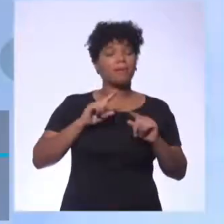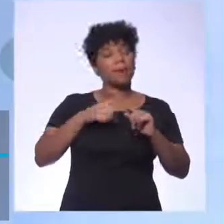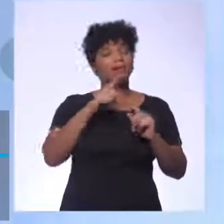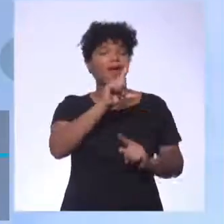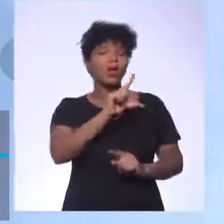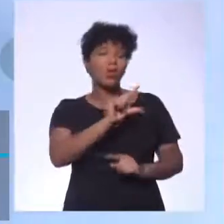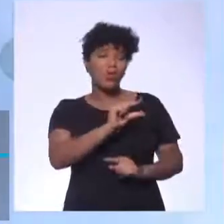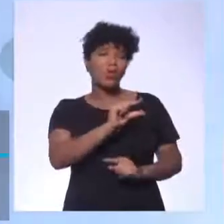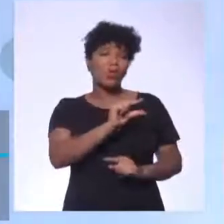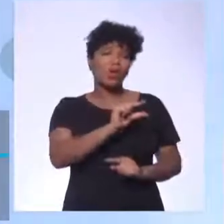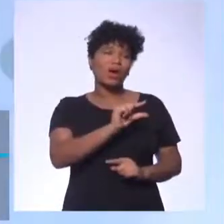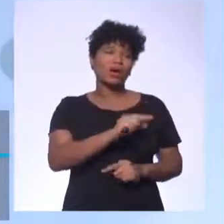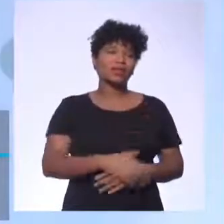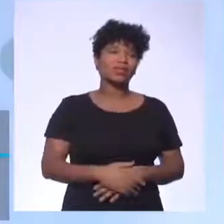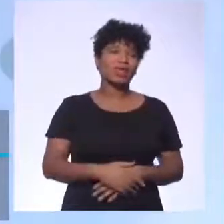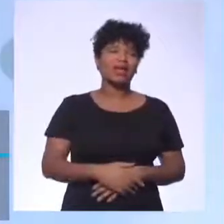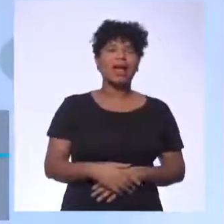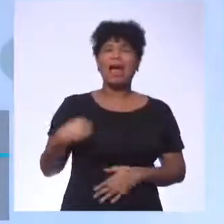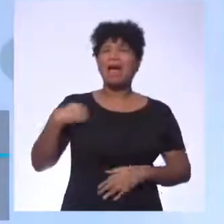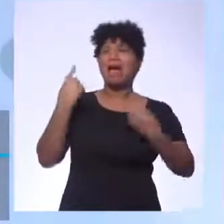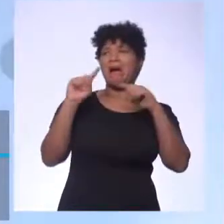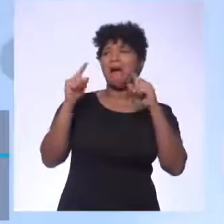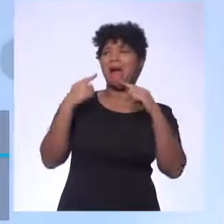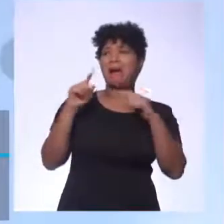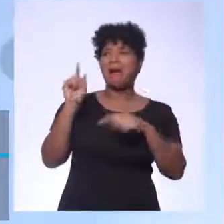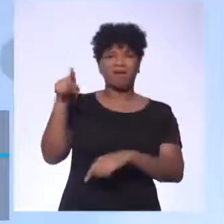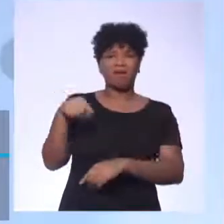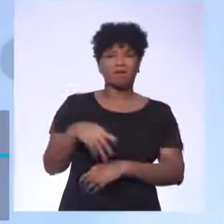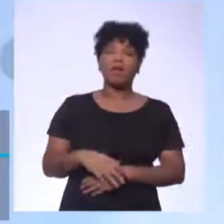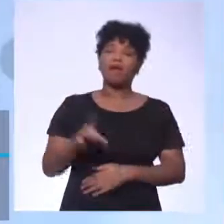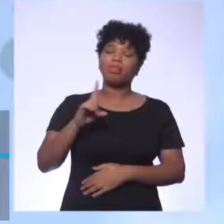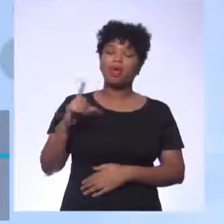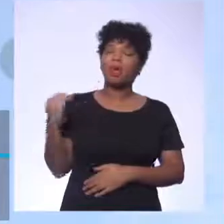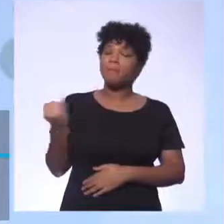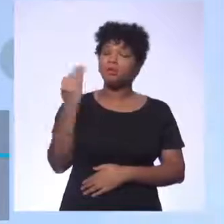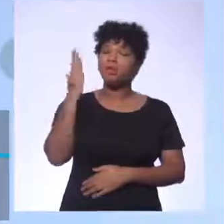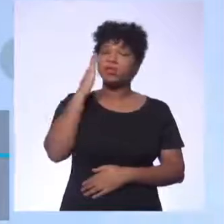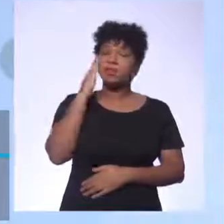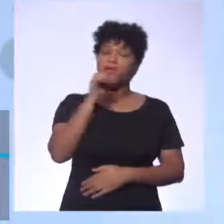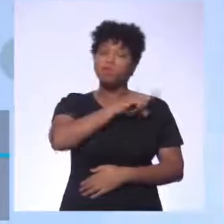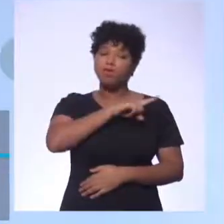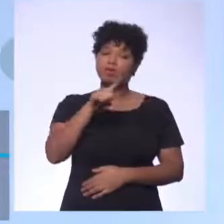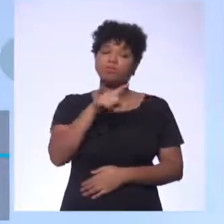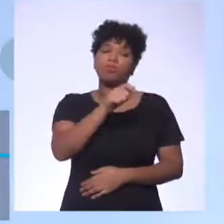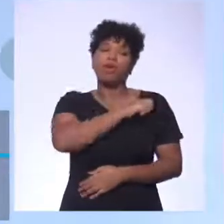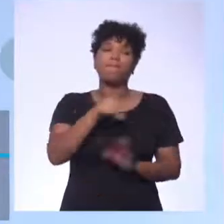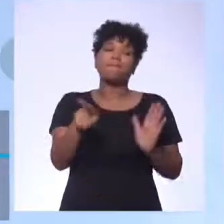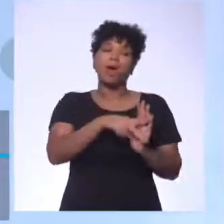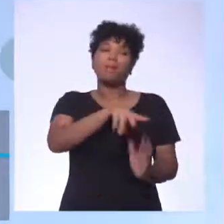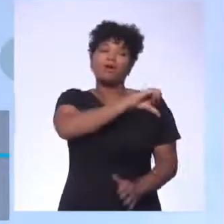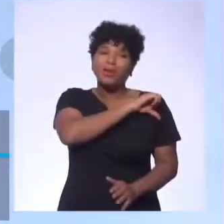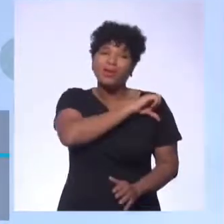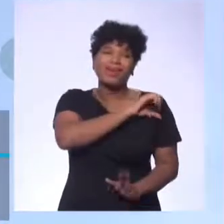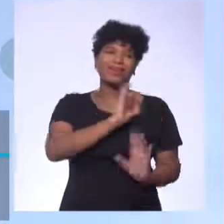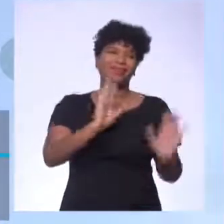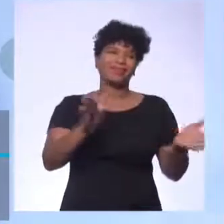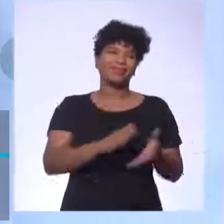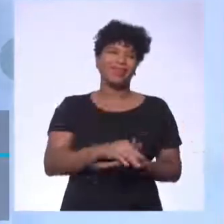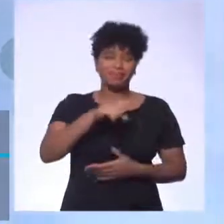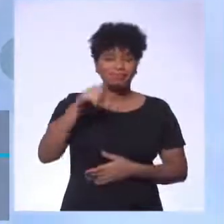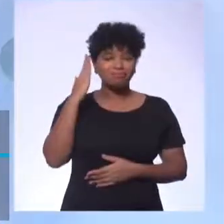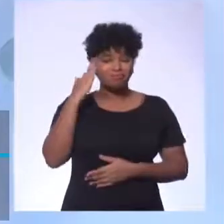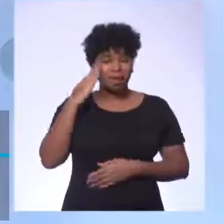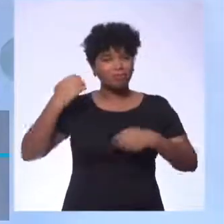disso. Por quê? Só para ficar reclamando? Não, porque eu estou falando aqui com alunos do 9º ano. Não é isso? Então,